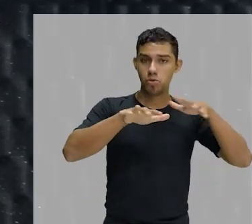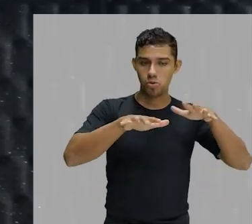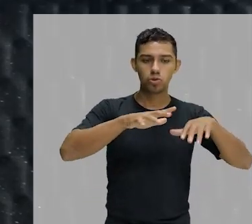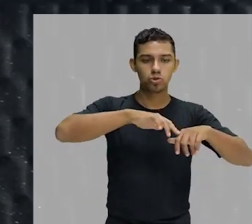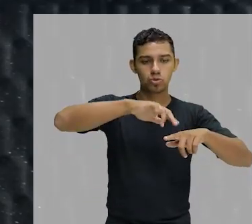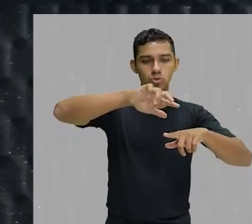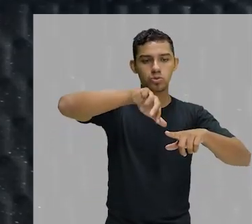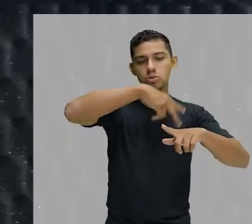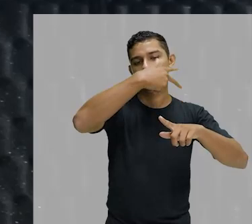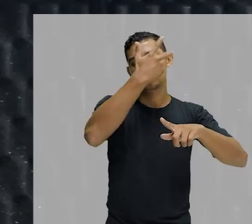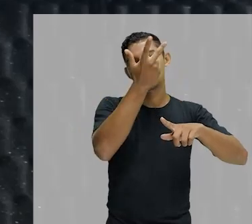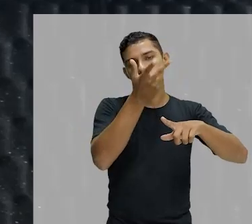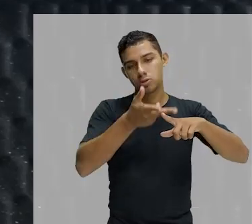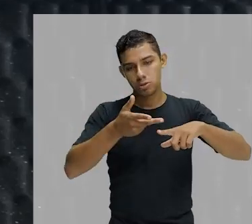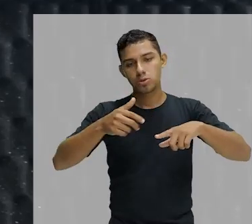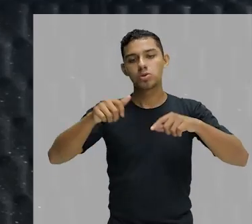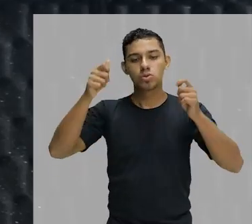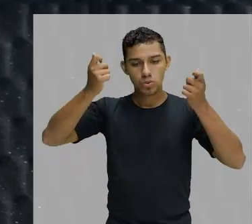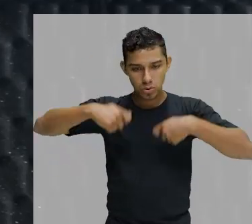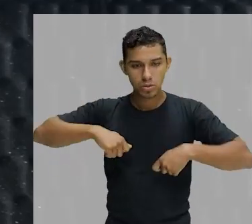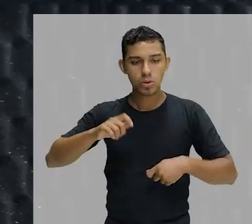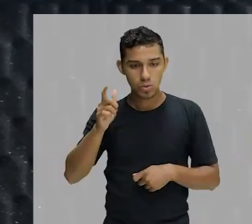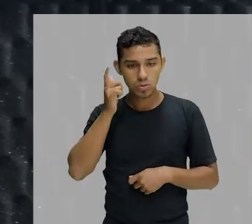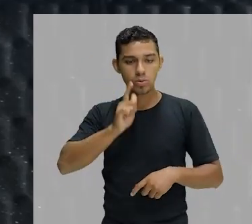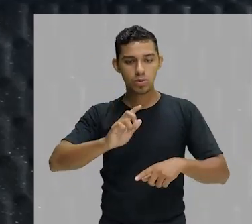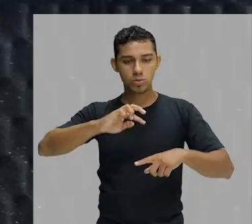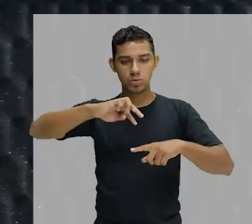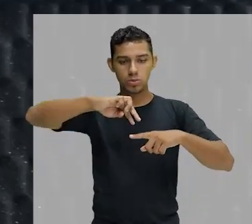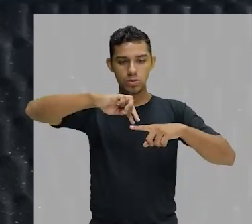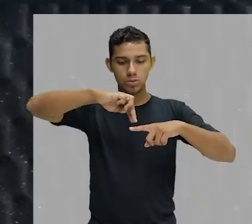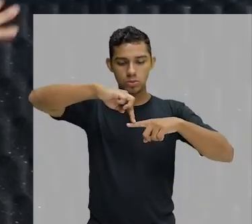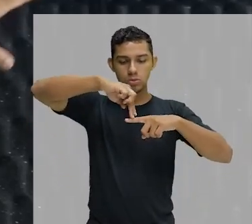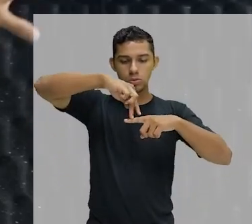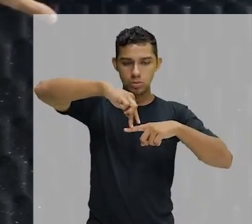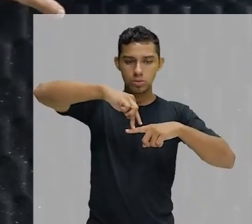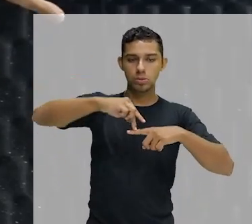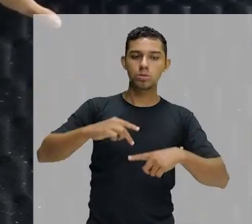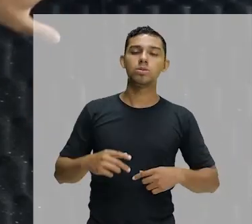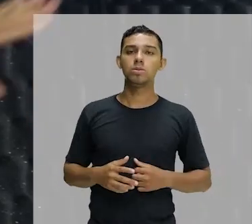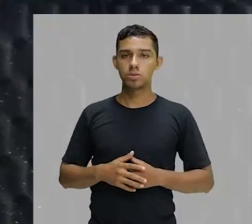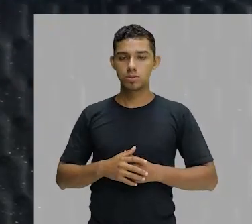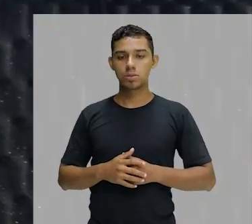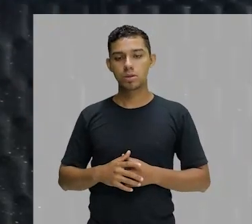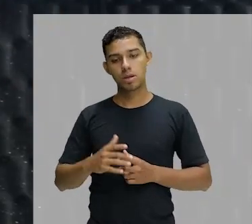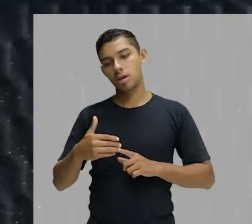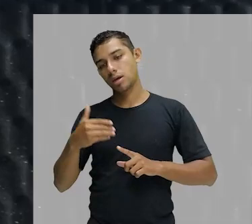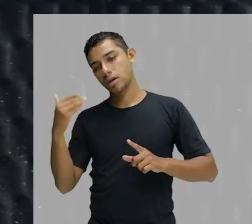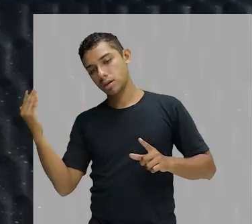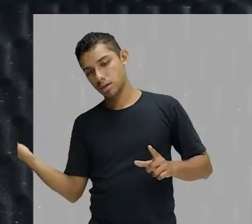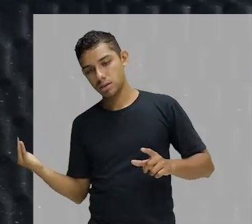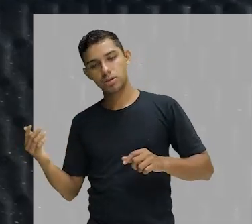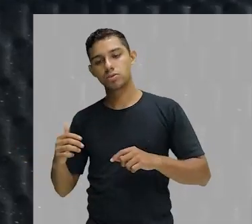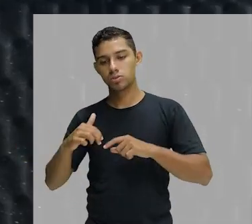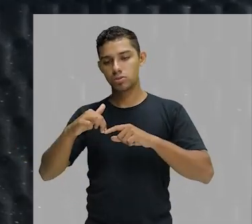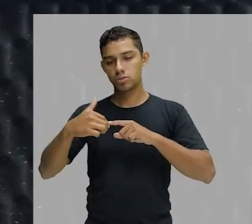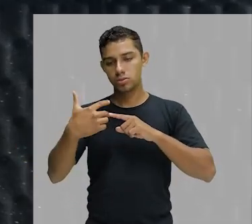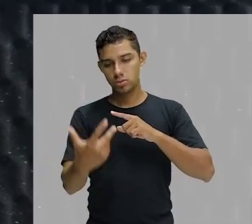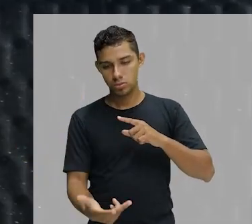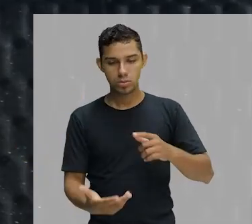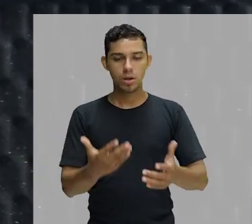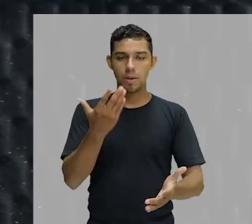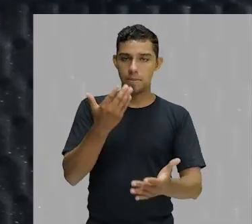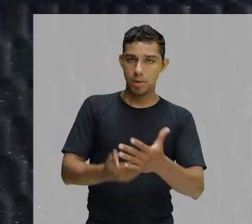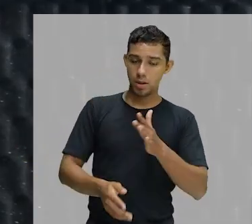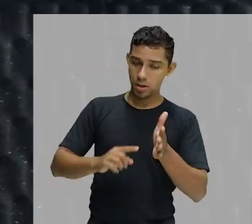conseguiu manter o equilíbrio. Equilíbrio recuperado. Aqui não teve tanto êxito. Caiu da trave,